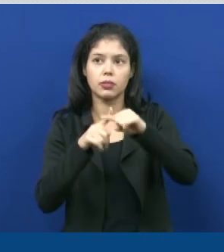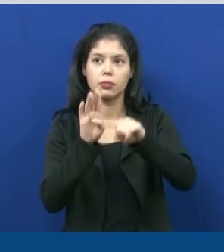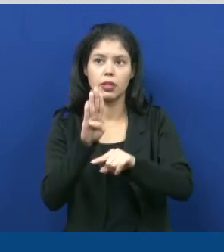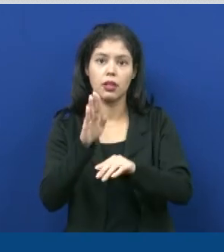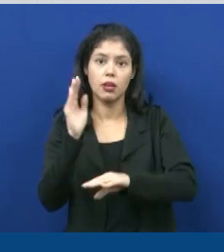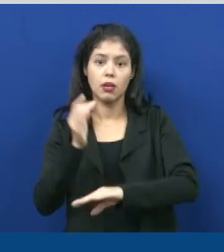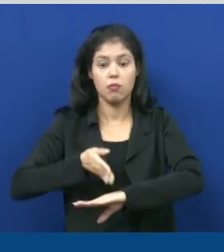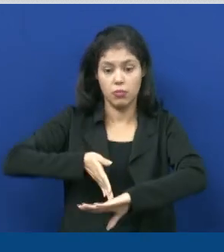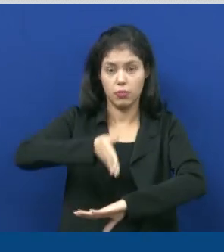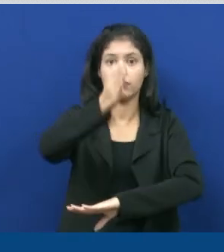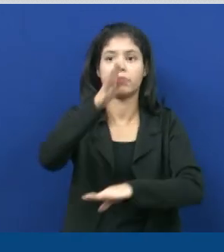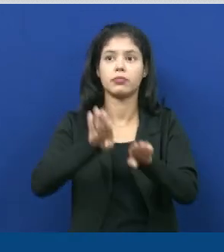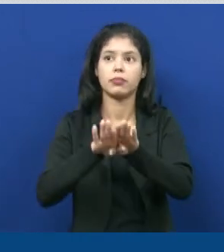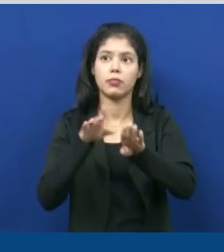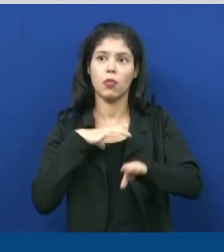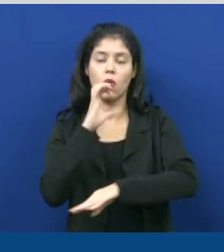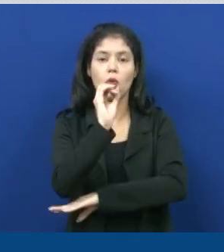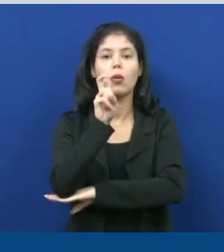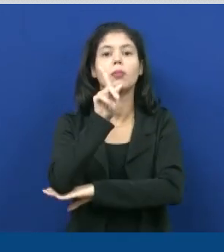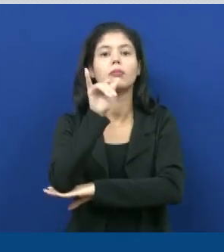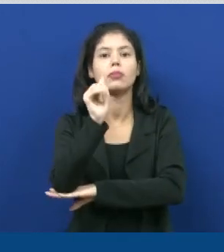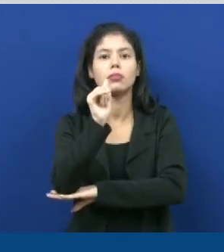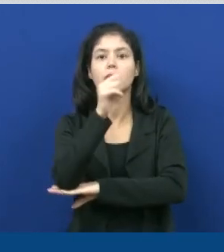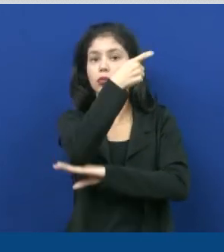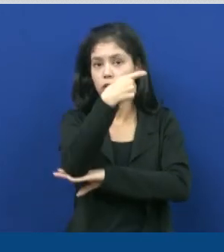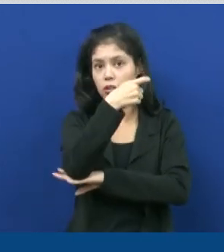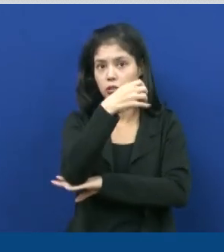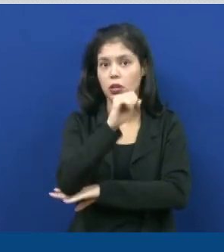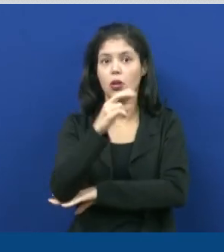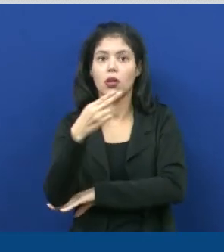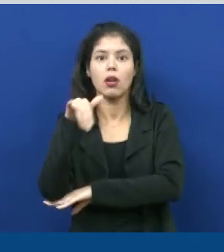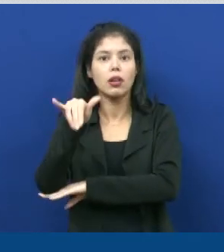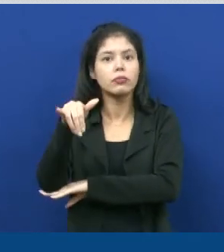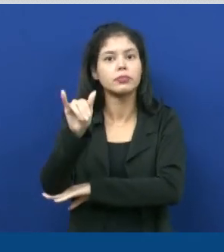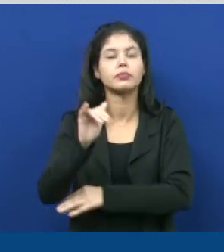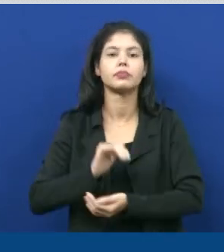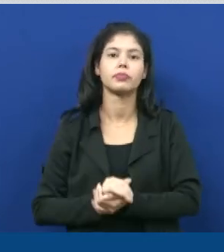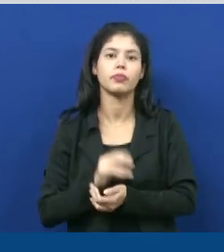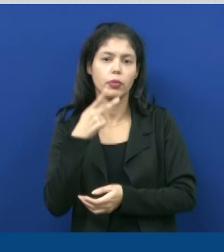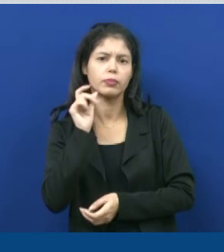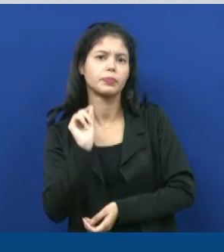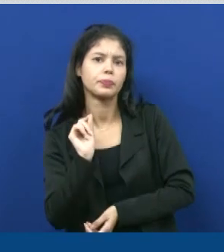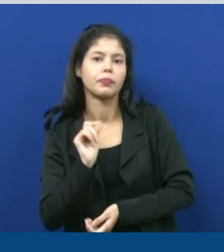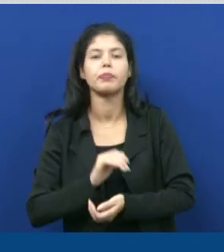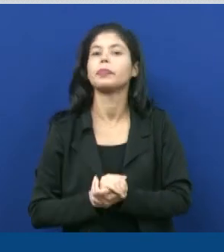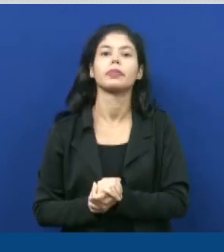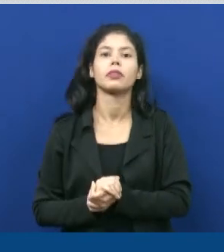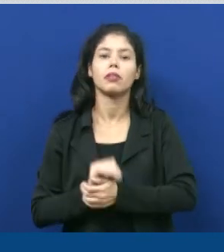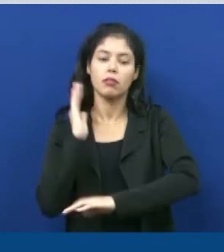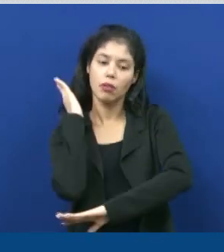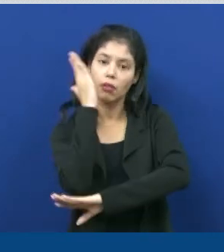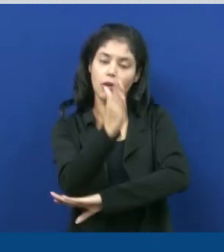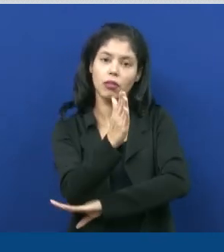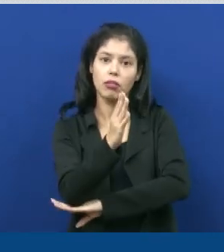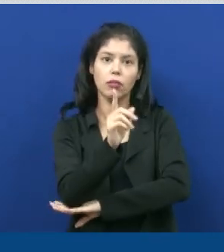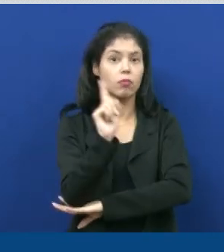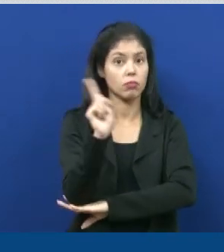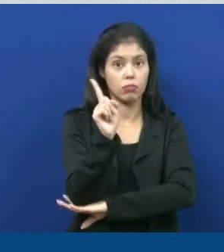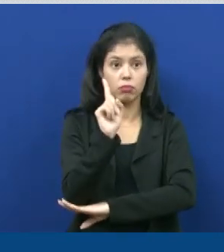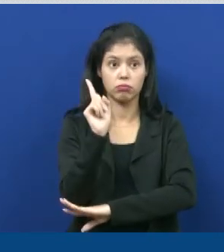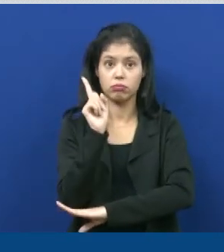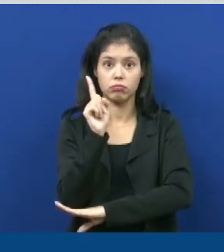reta oblíqua aos eixos OX e OY. O que isso quer dizer? Que a reta não toca